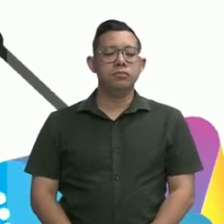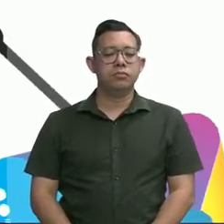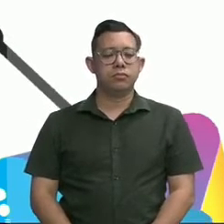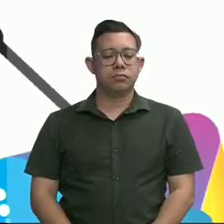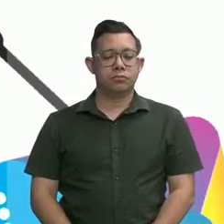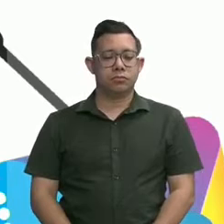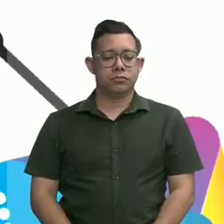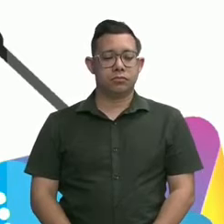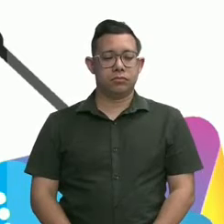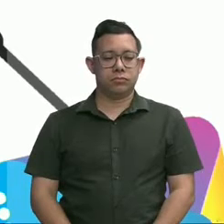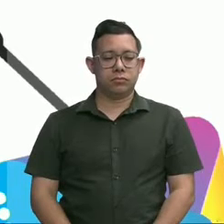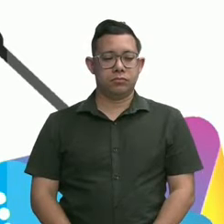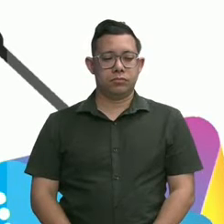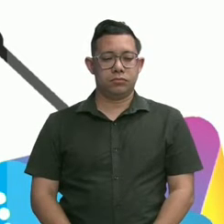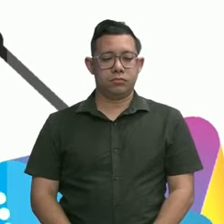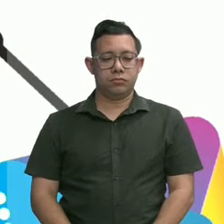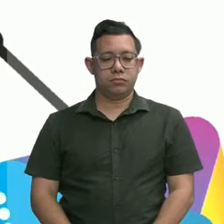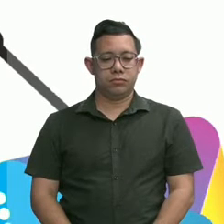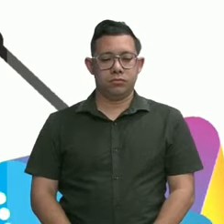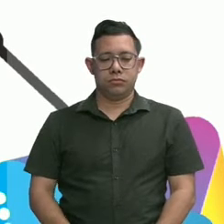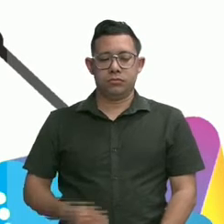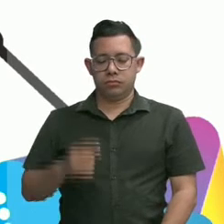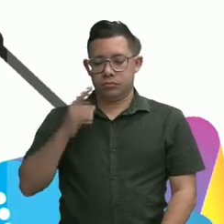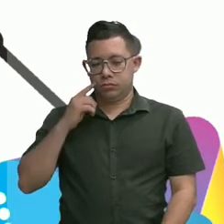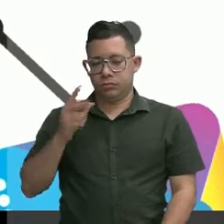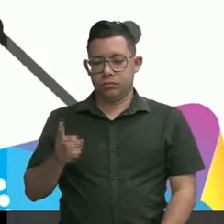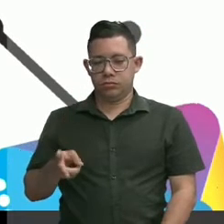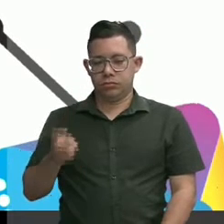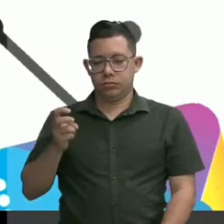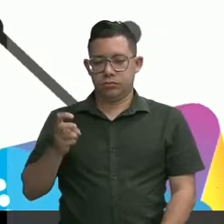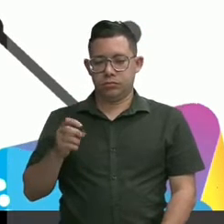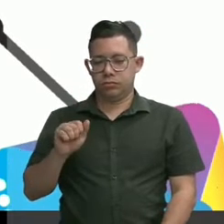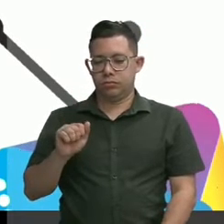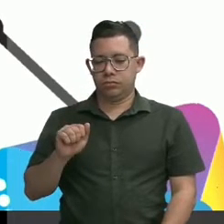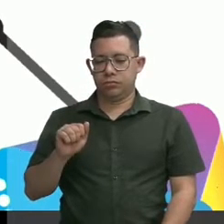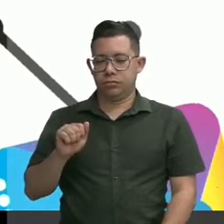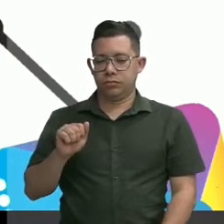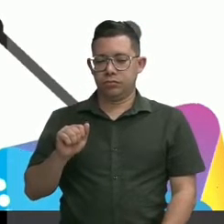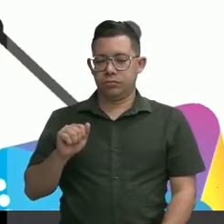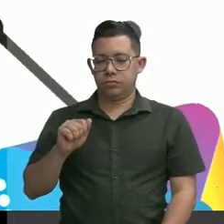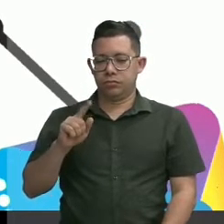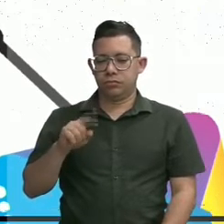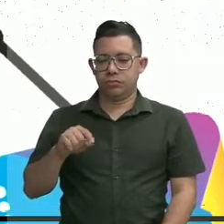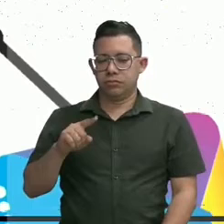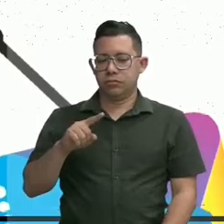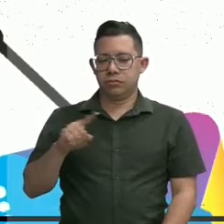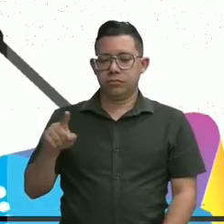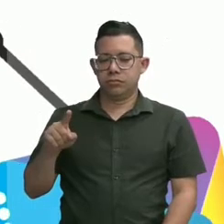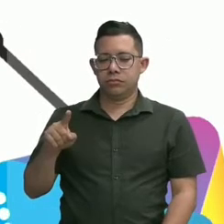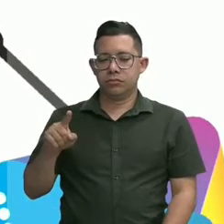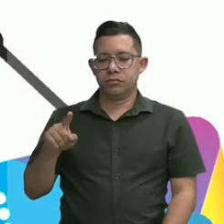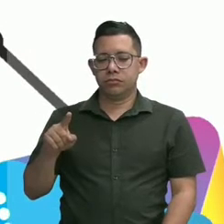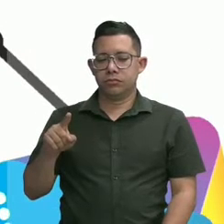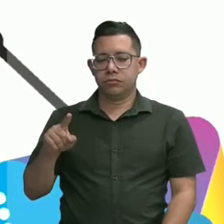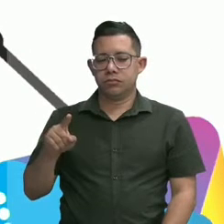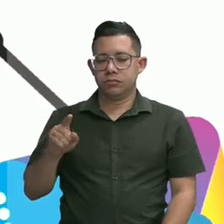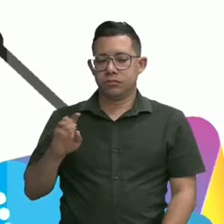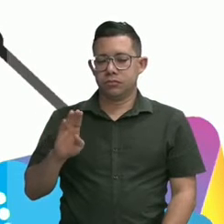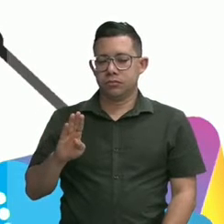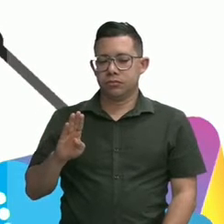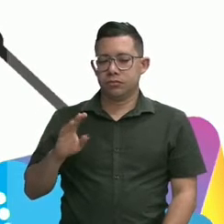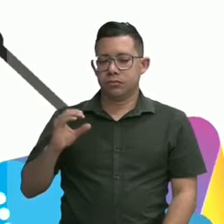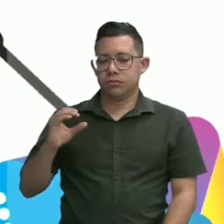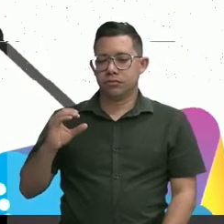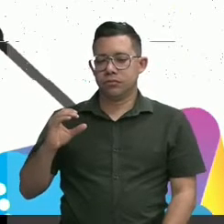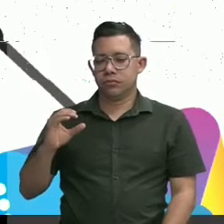quadrado igual a zero se vocês repararem Bem eu só tenho aqui que é raiz de 2 sobre 2 tanto B